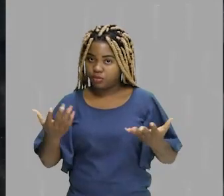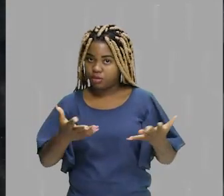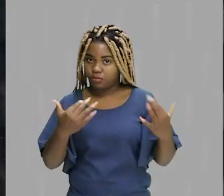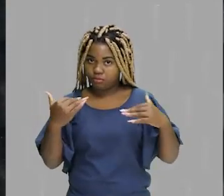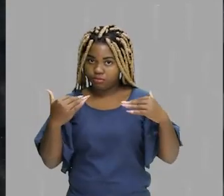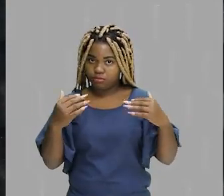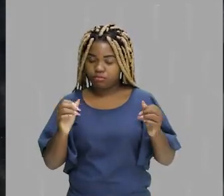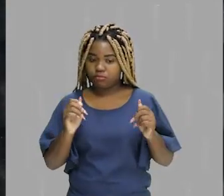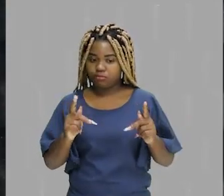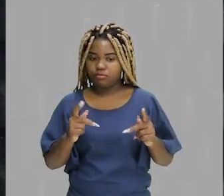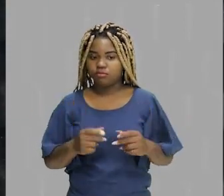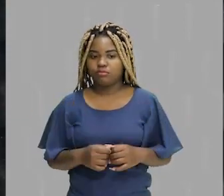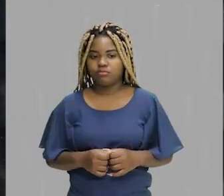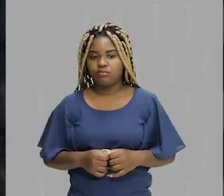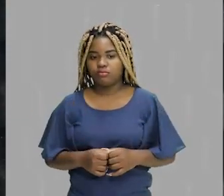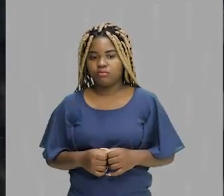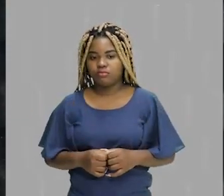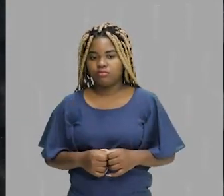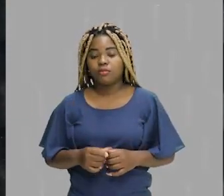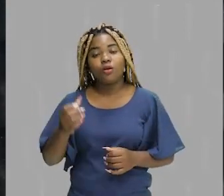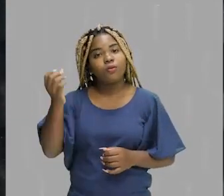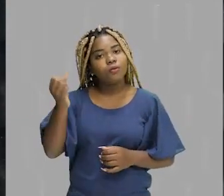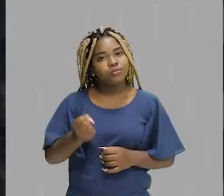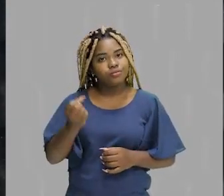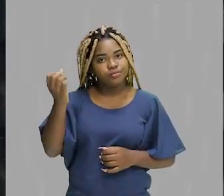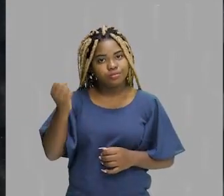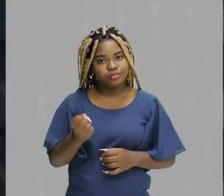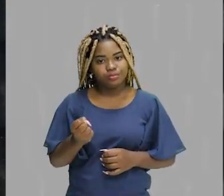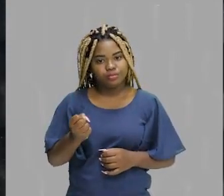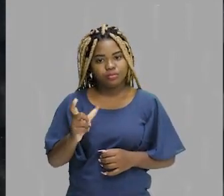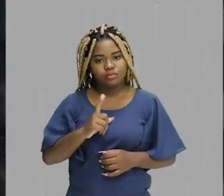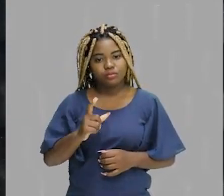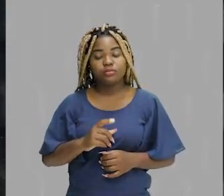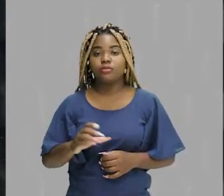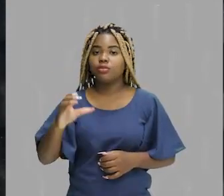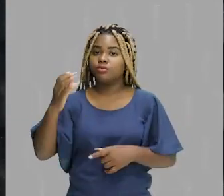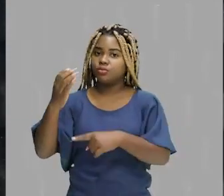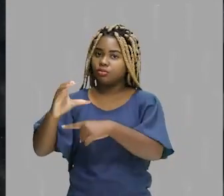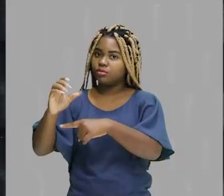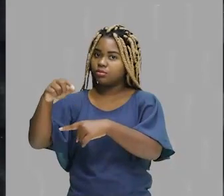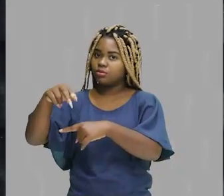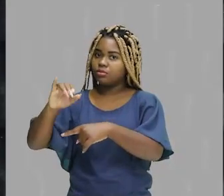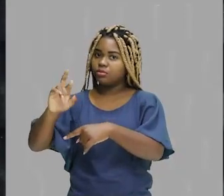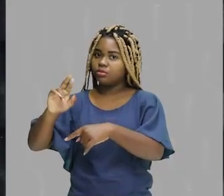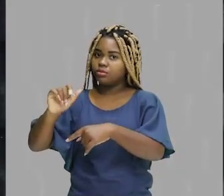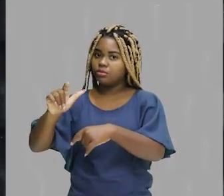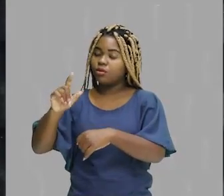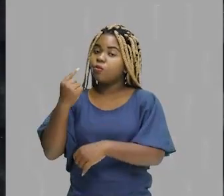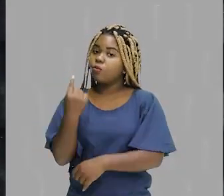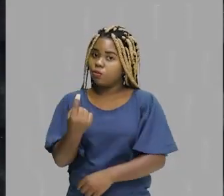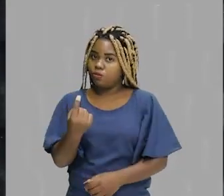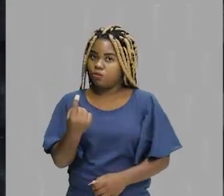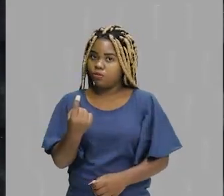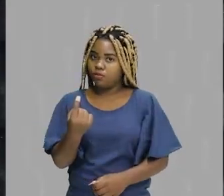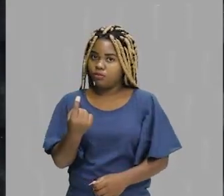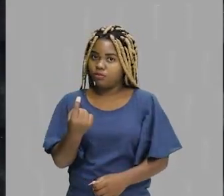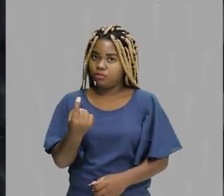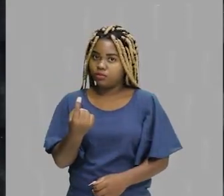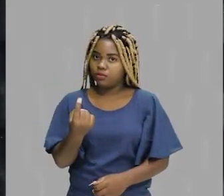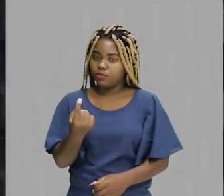atenção. O ácido lático, ele apresenta um carbono quiral, apenas um carbono quiral.